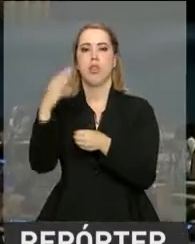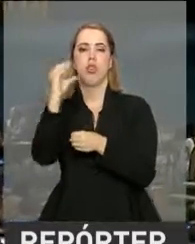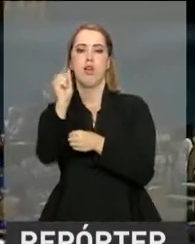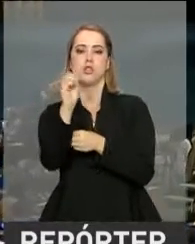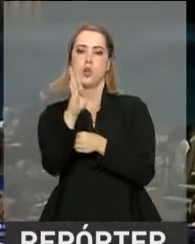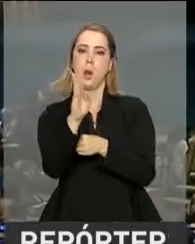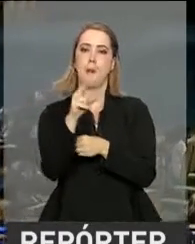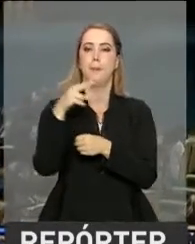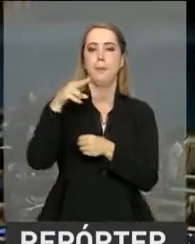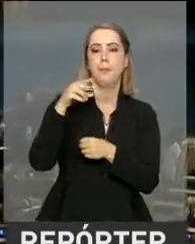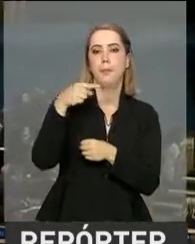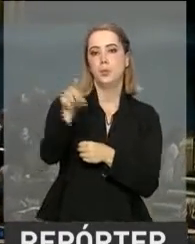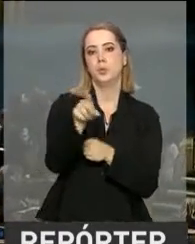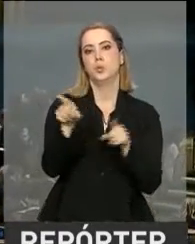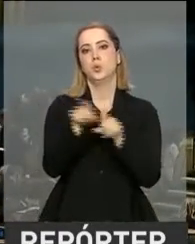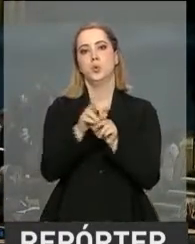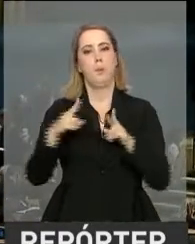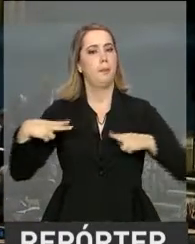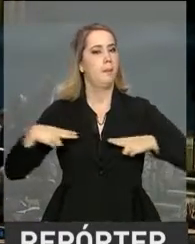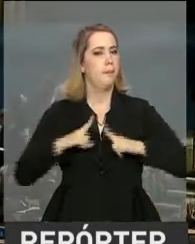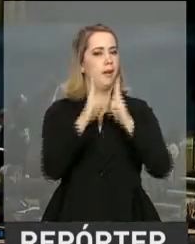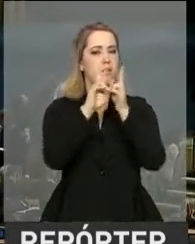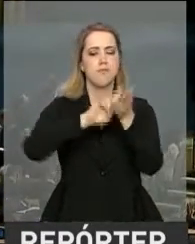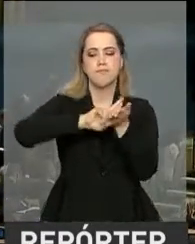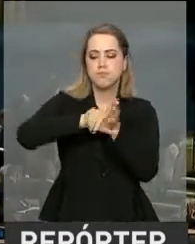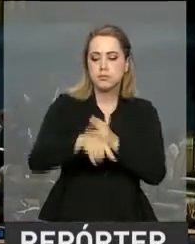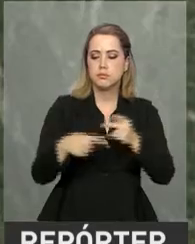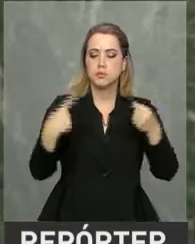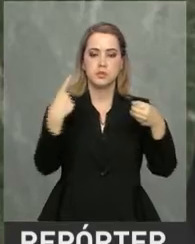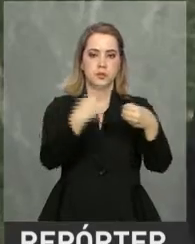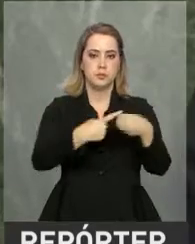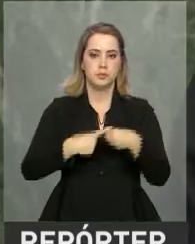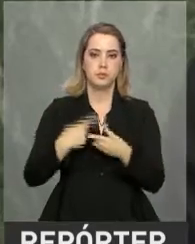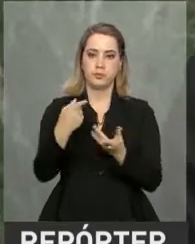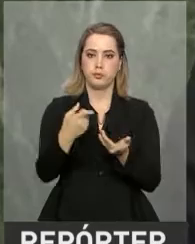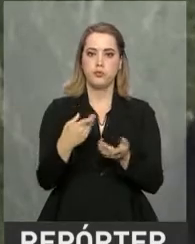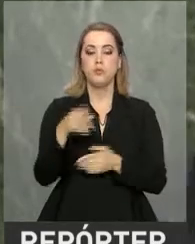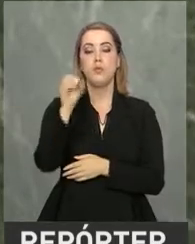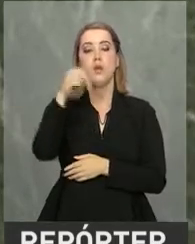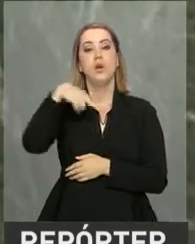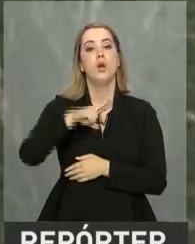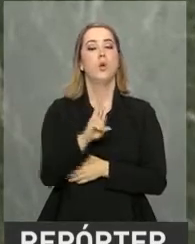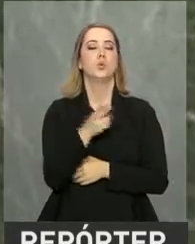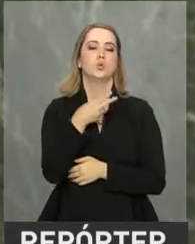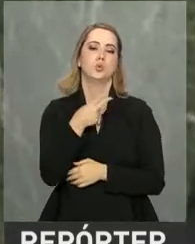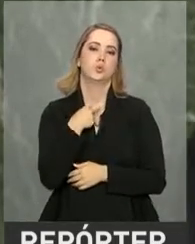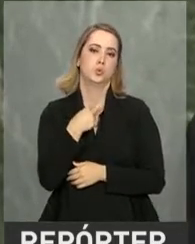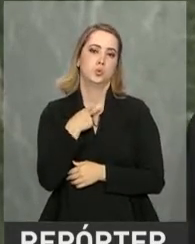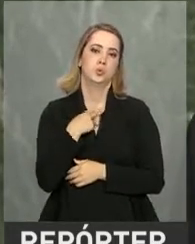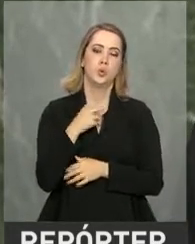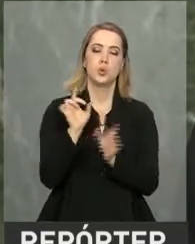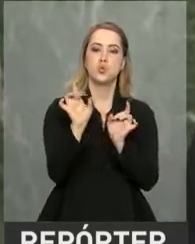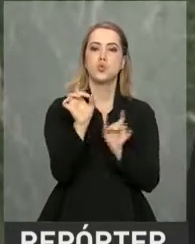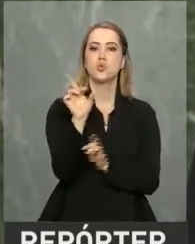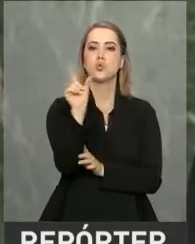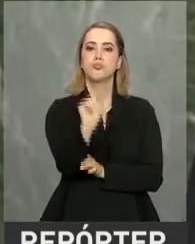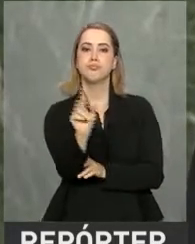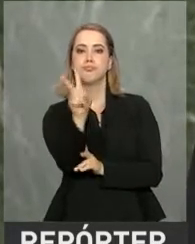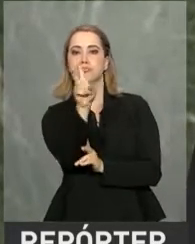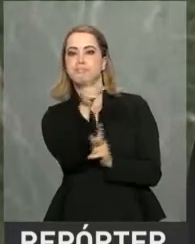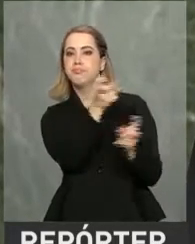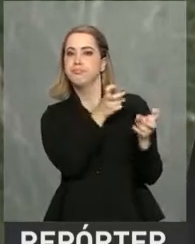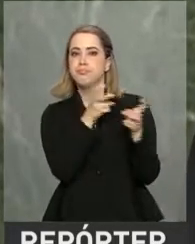Paris, nas ruínas de Alepo. As Nações Unidas não podem resumir-se a um posto de